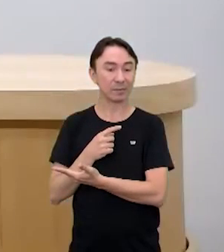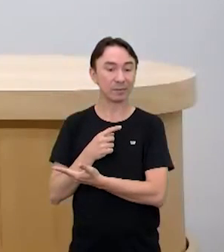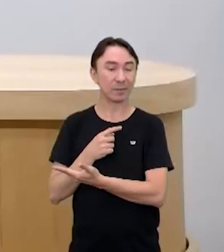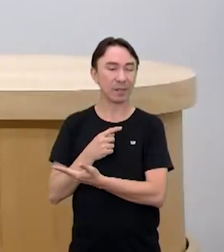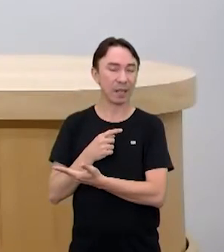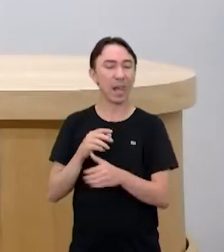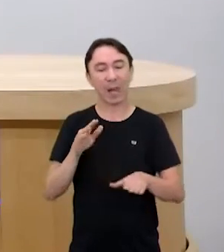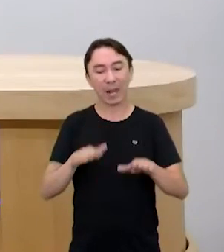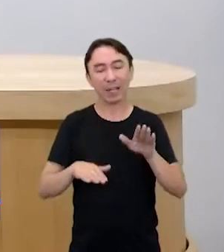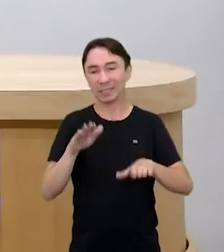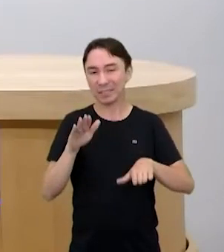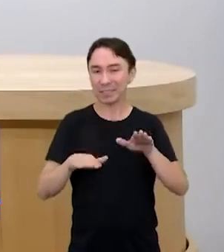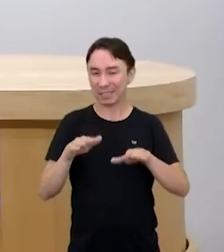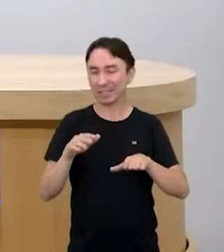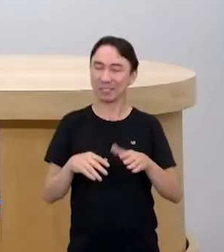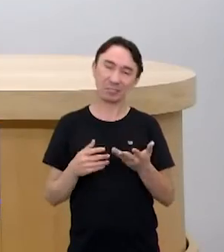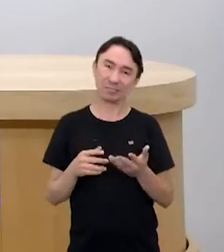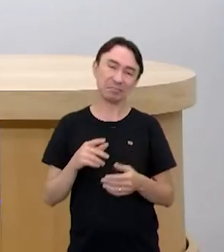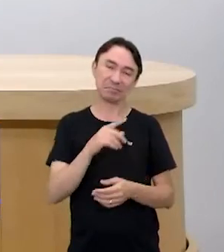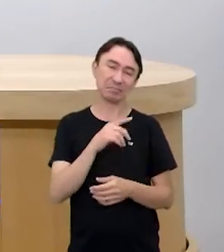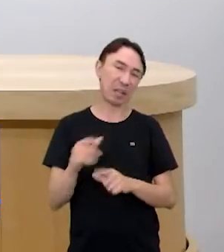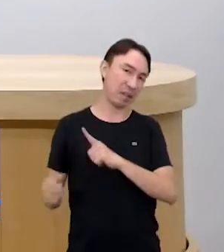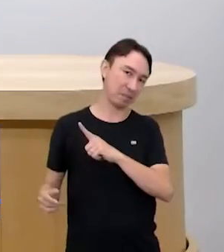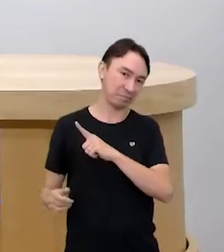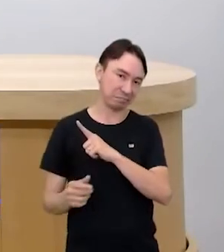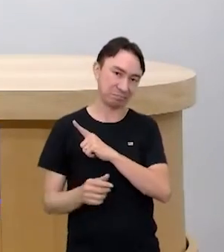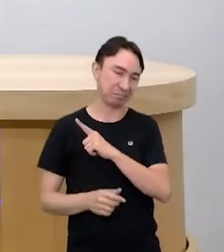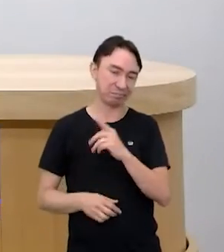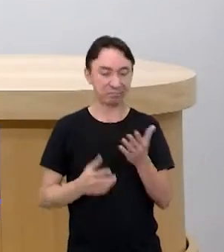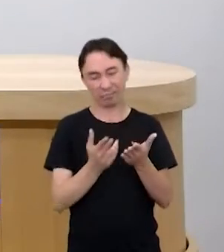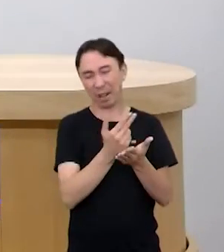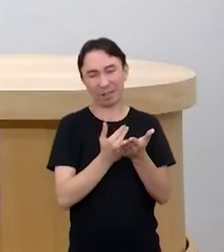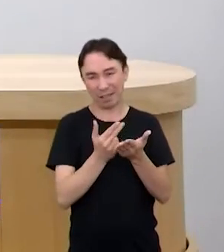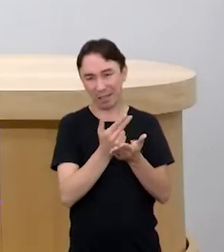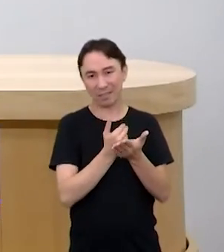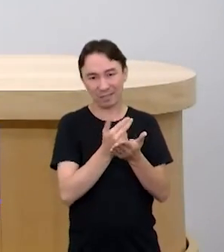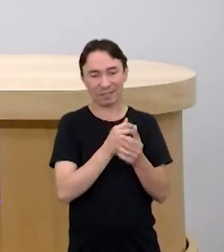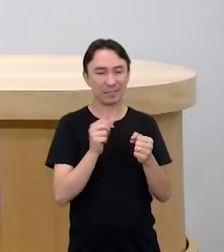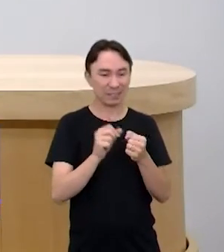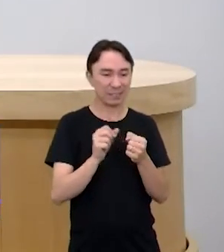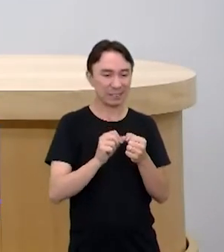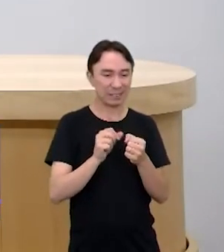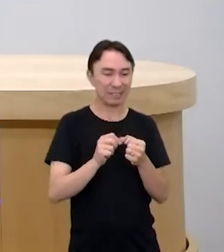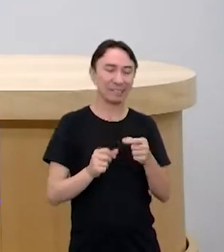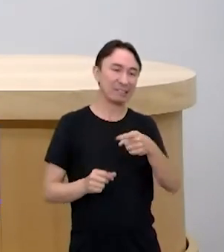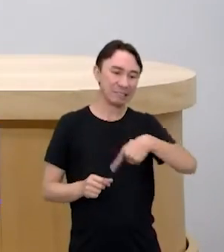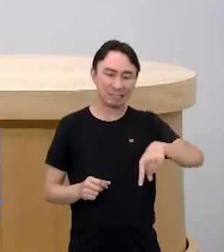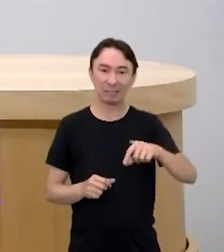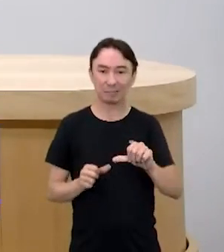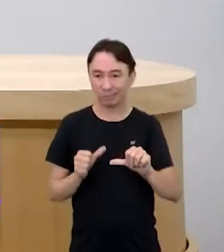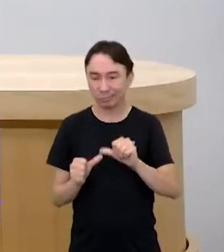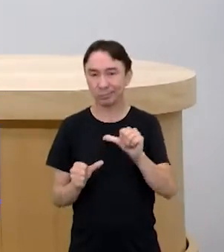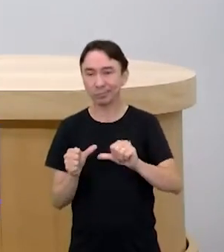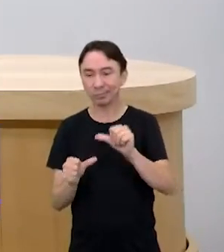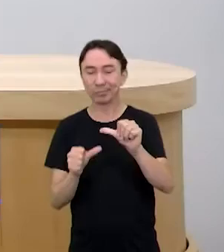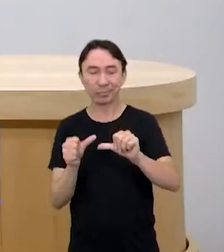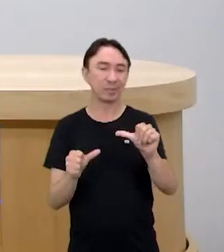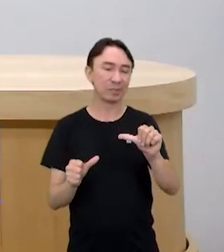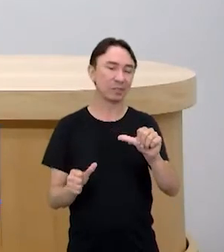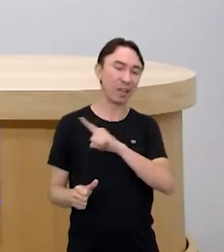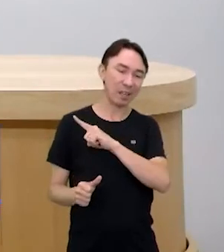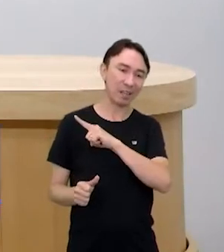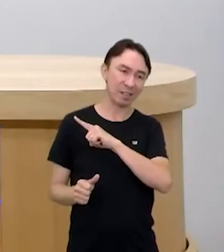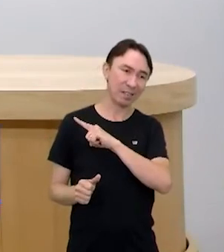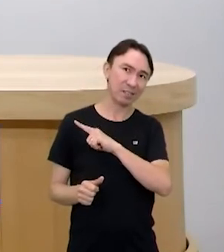Às vezes a gente está fazendo algum trabalho, algum desenho e tal, a gente faz muitos esboços, a gente muda muita coisa, e isso faz parte do processo